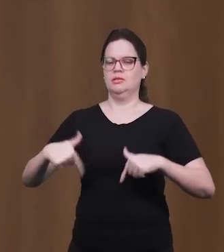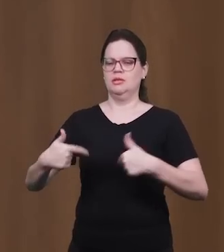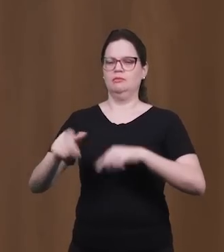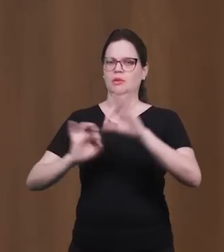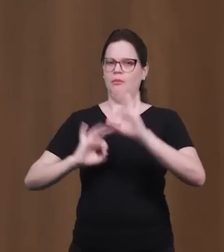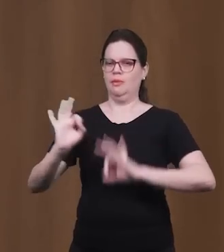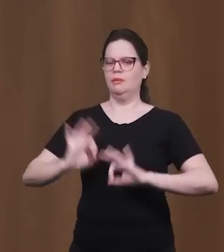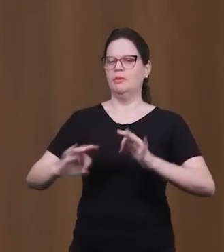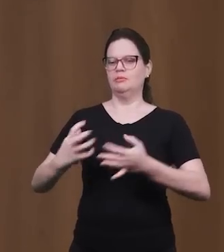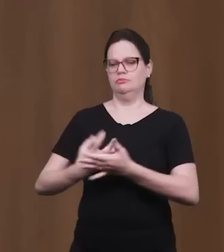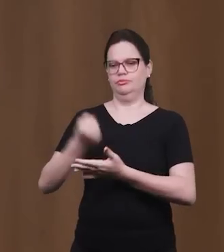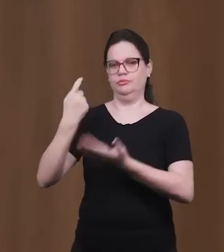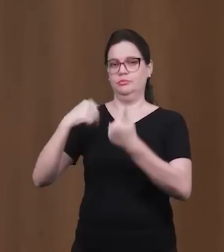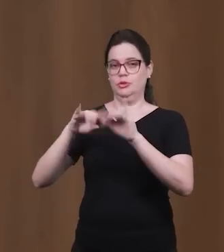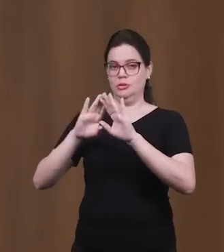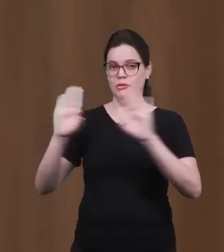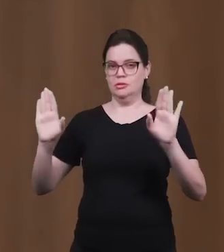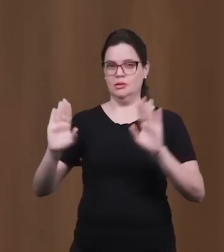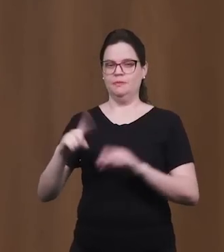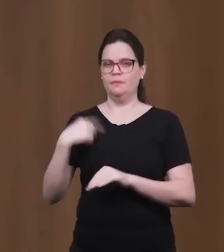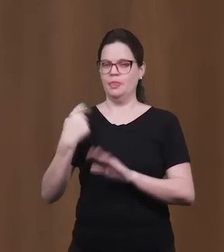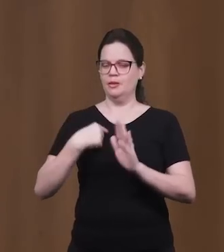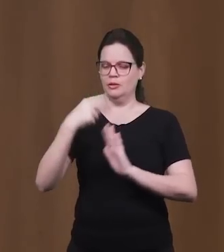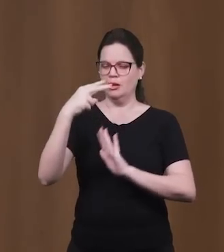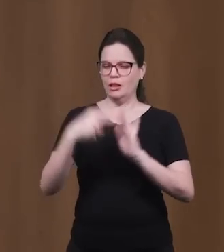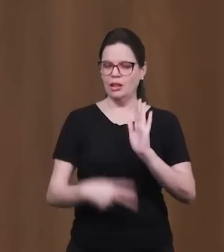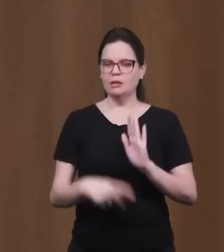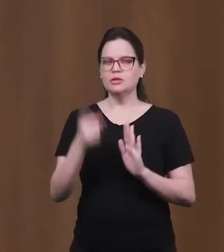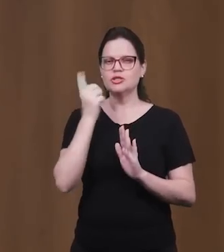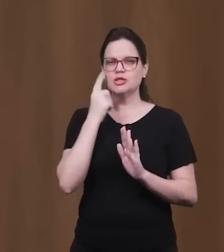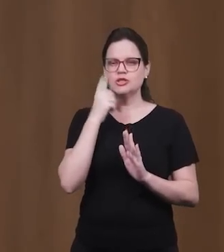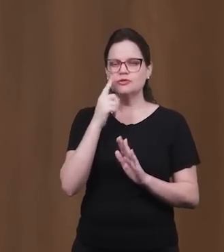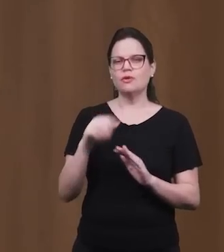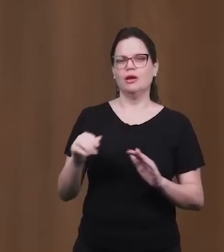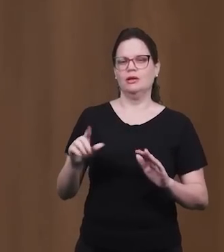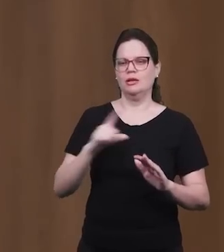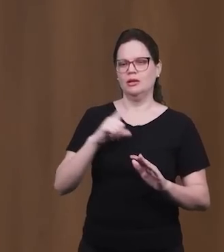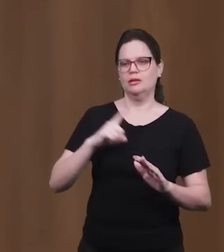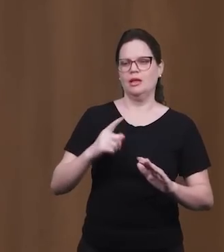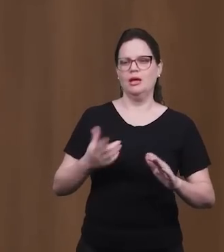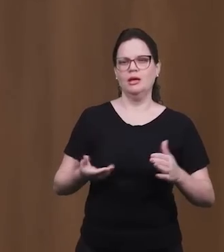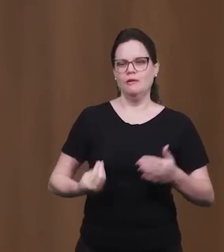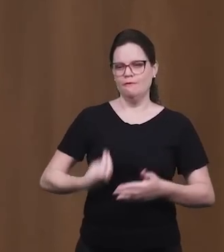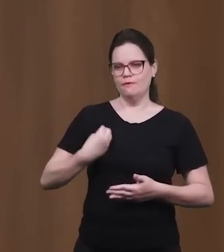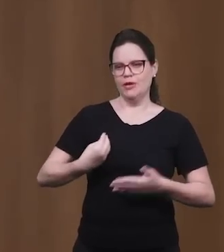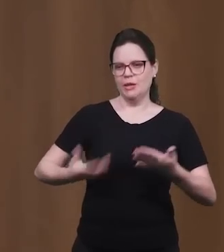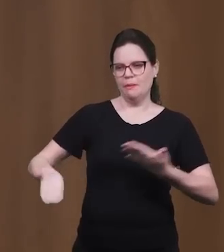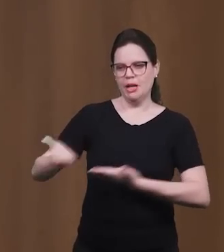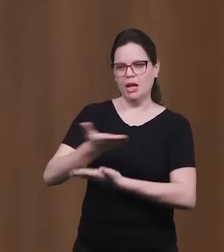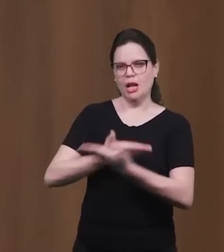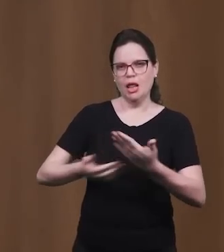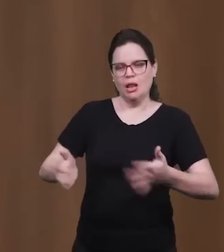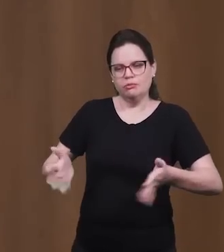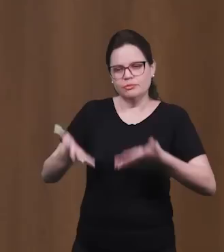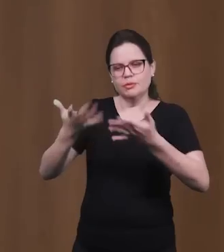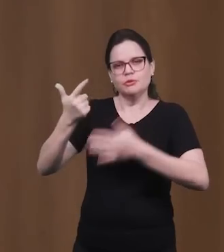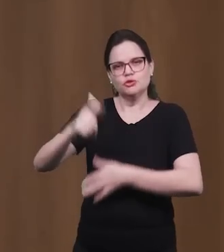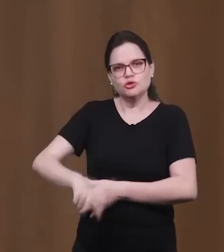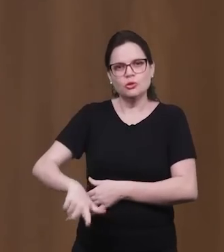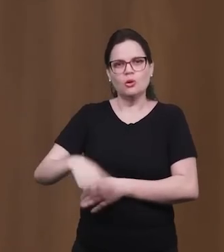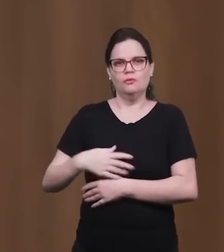momento para o arrebatamento. Então, quando nós olhamos os grandes avivamentos, o pastor Gedeuti até